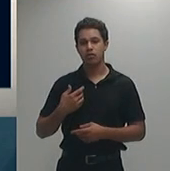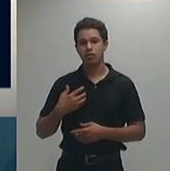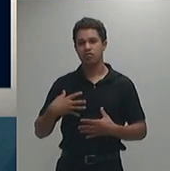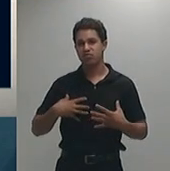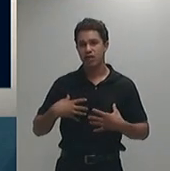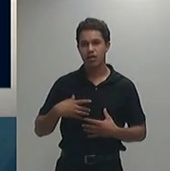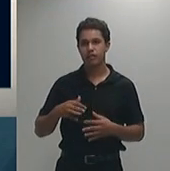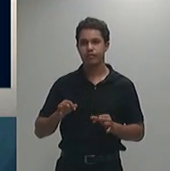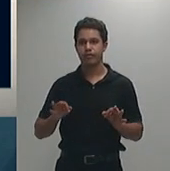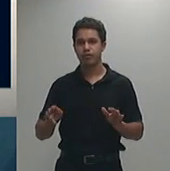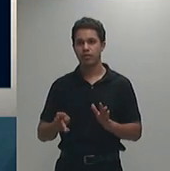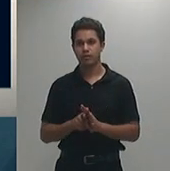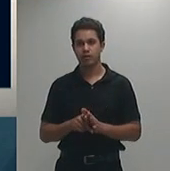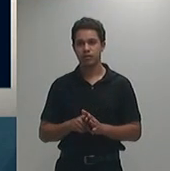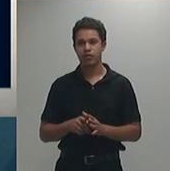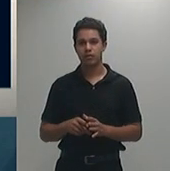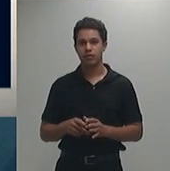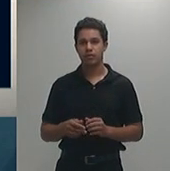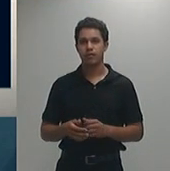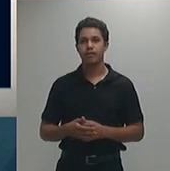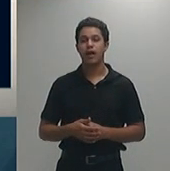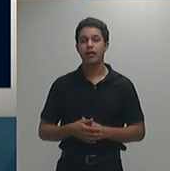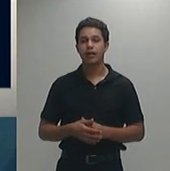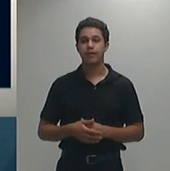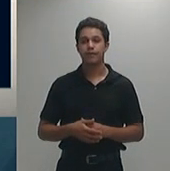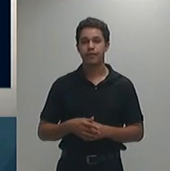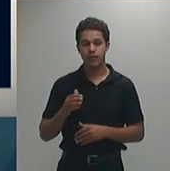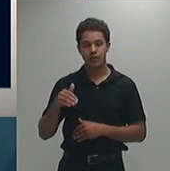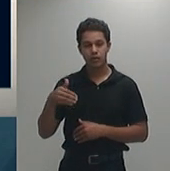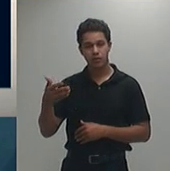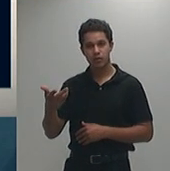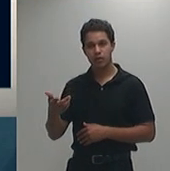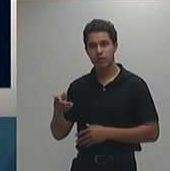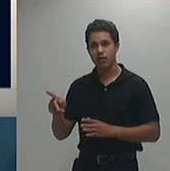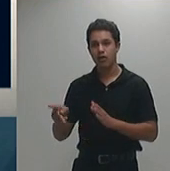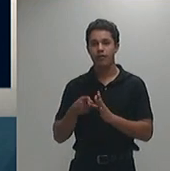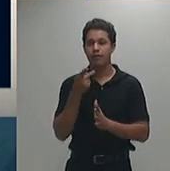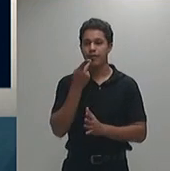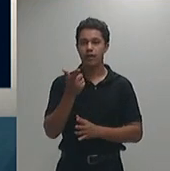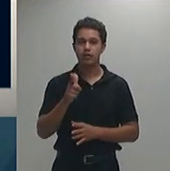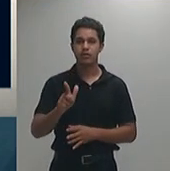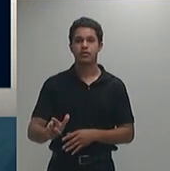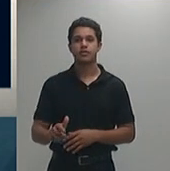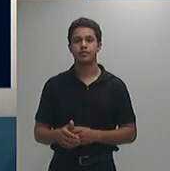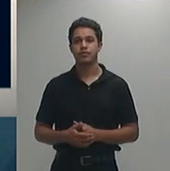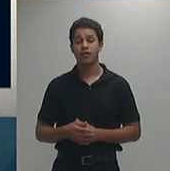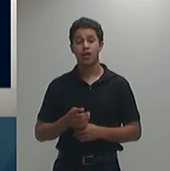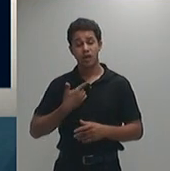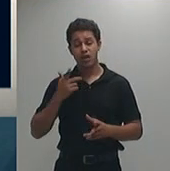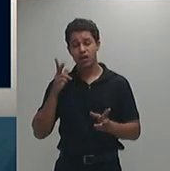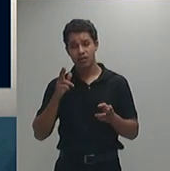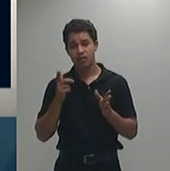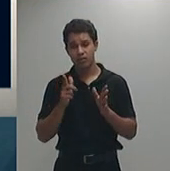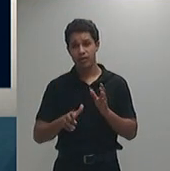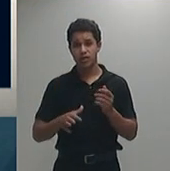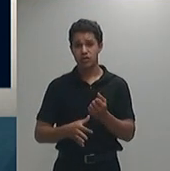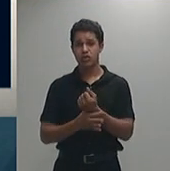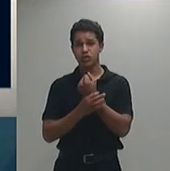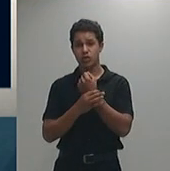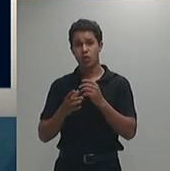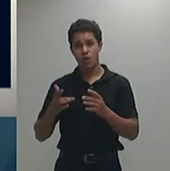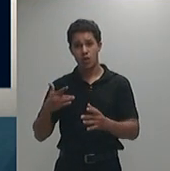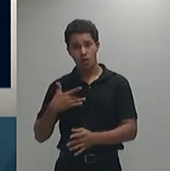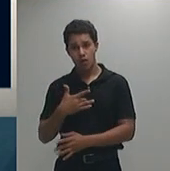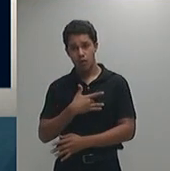nos exatos termos da dos precedentes que o antes mencionei por sua vez o seguro ou plano de saúde